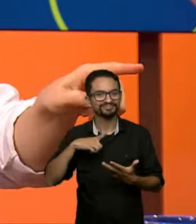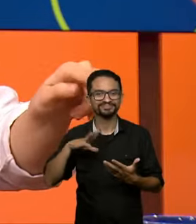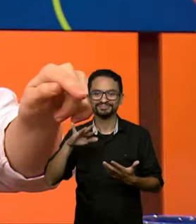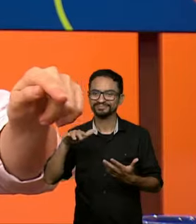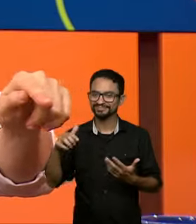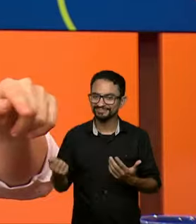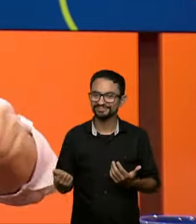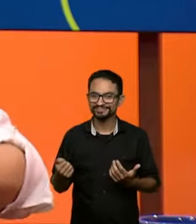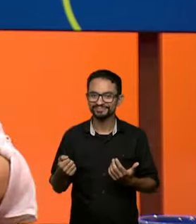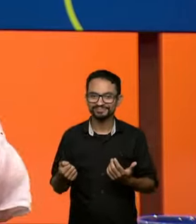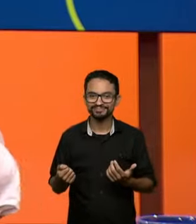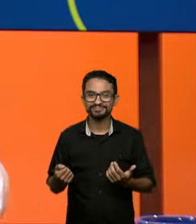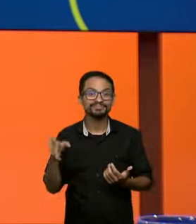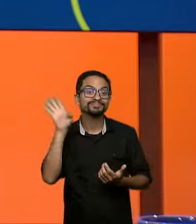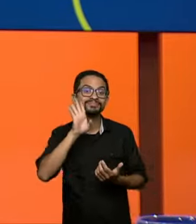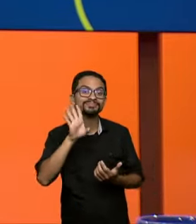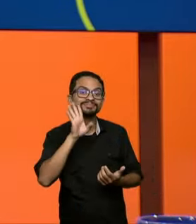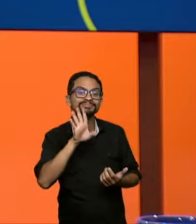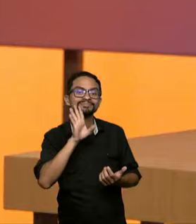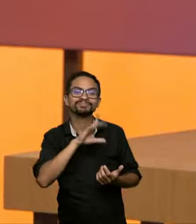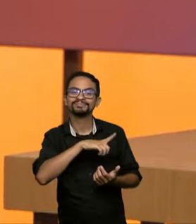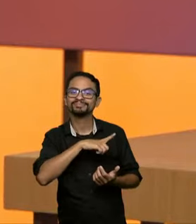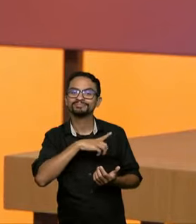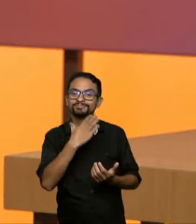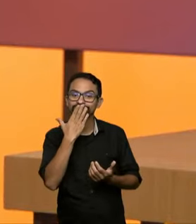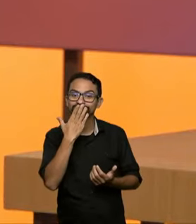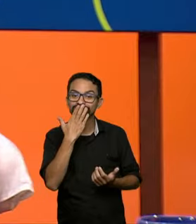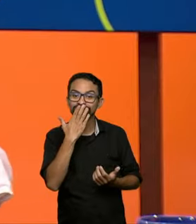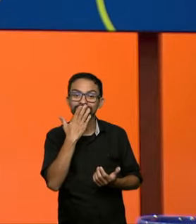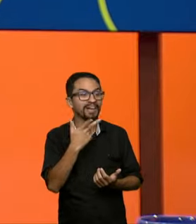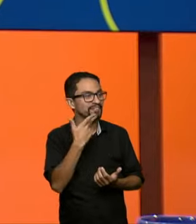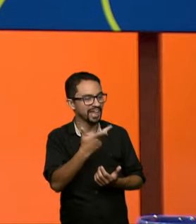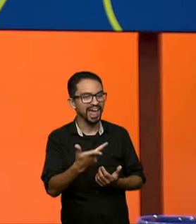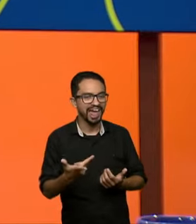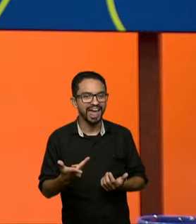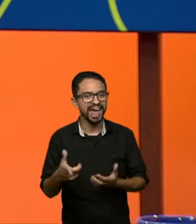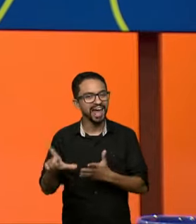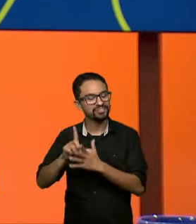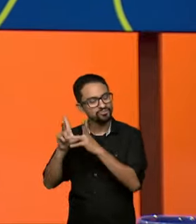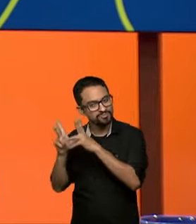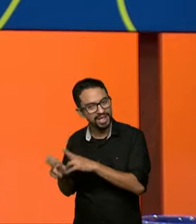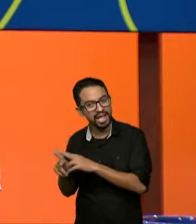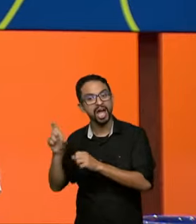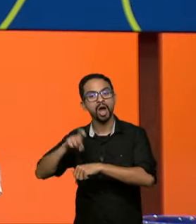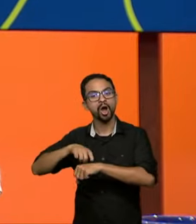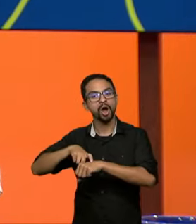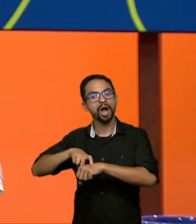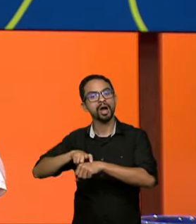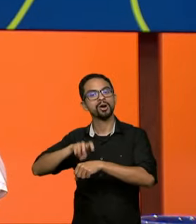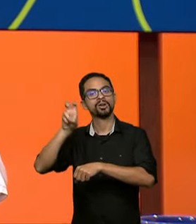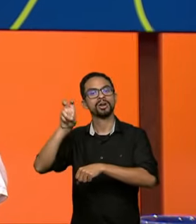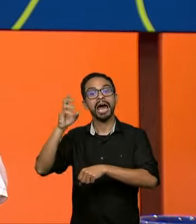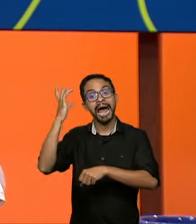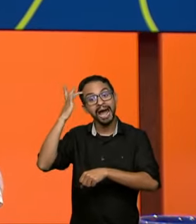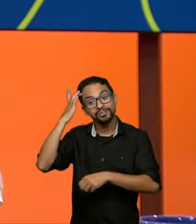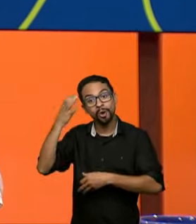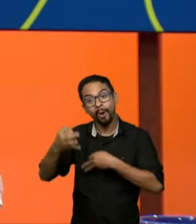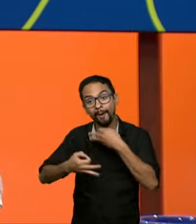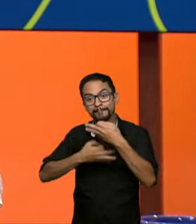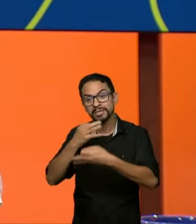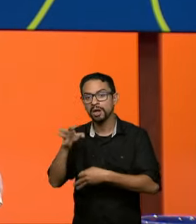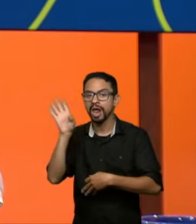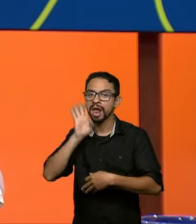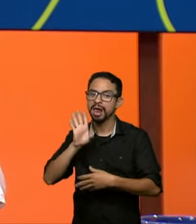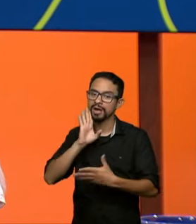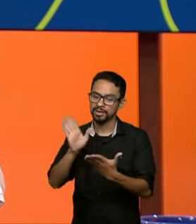Da Ana Beatriz Barbosa, que eu acho legal. Fala. Tanto antes de dormir quanto na hora de acordar, vê o que você acha. Que eu achei muito legal que